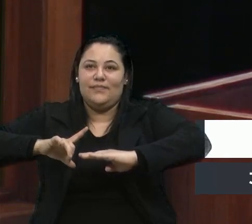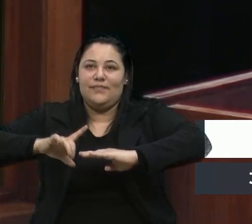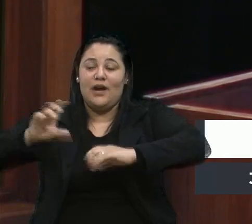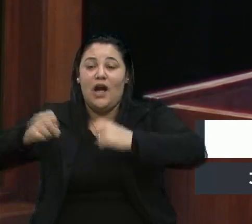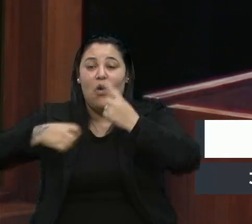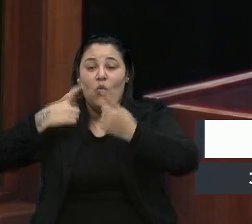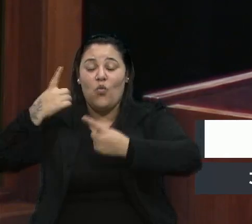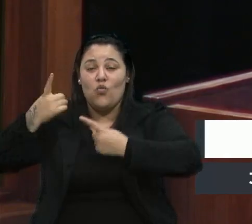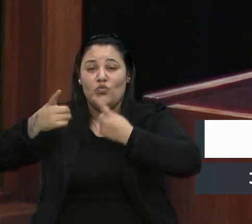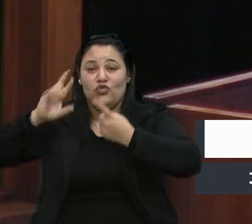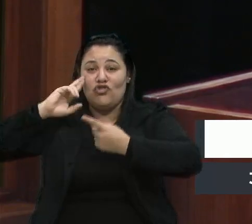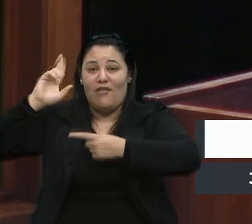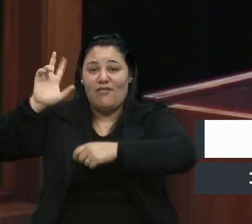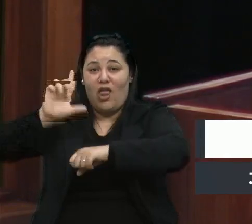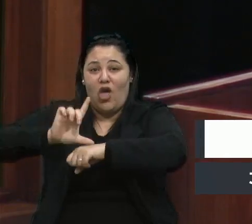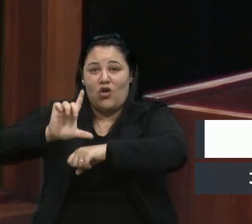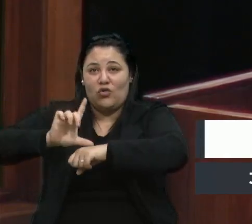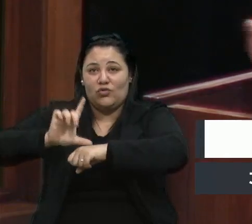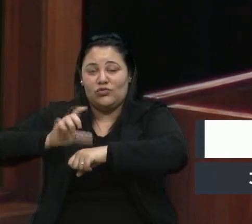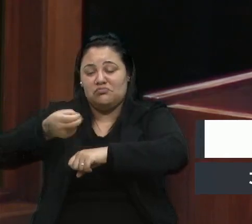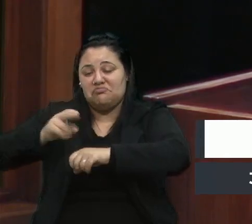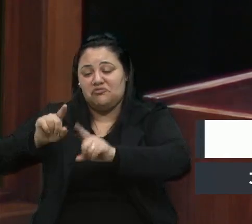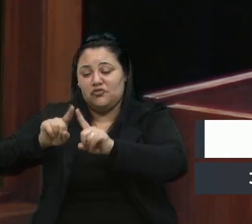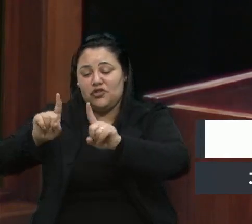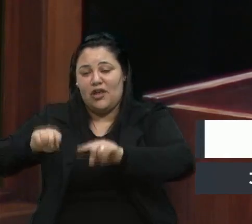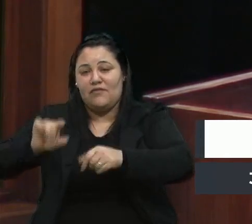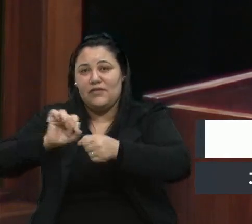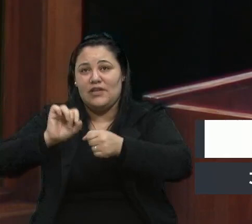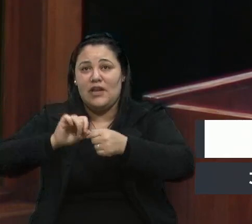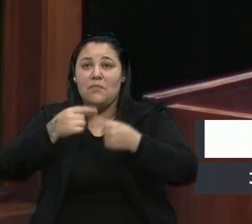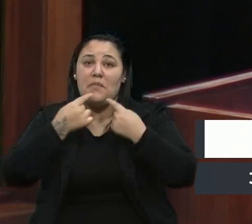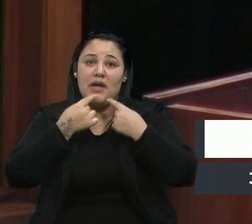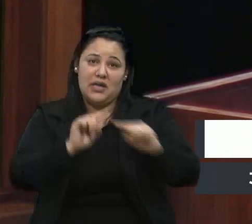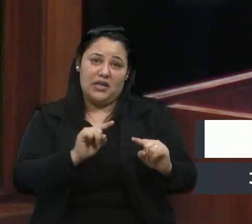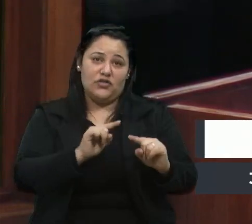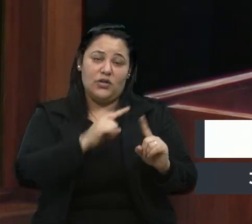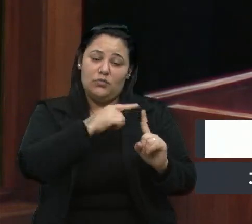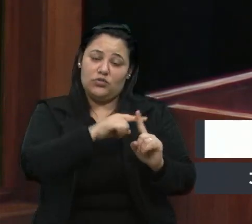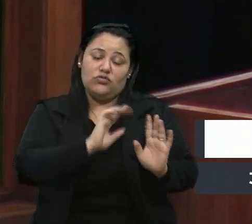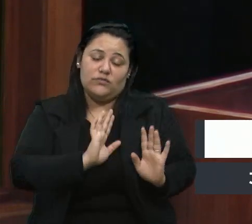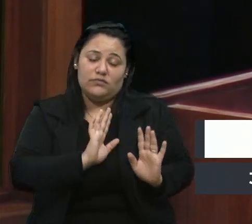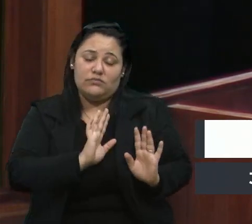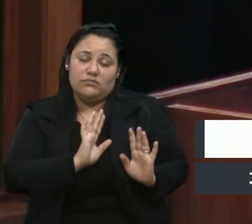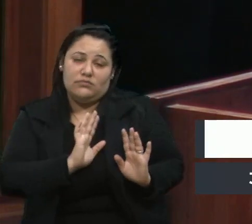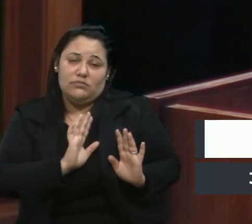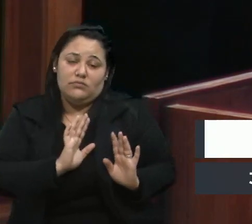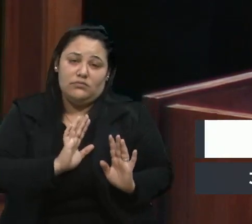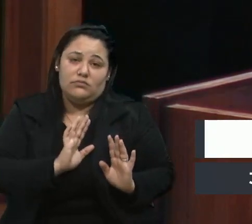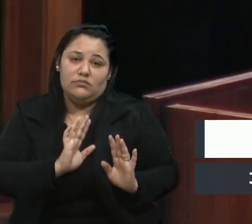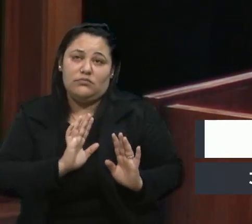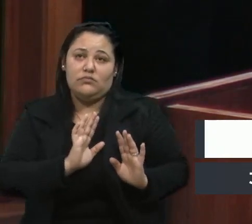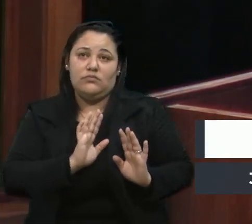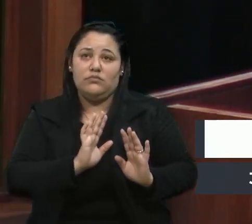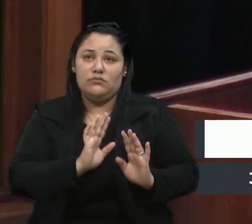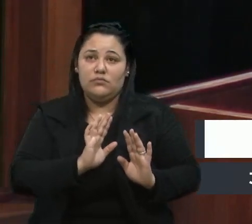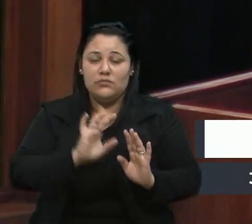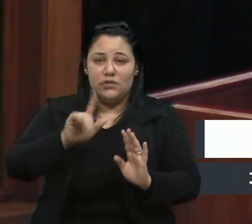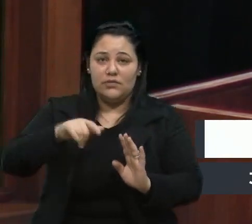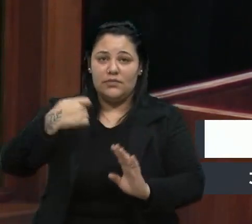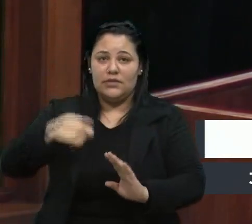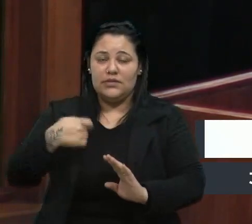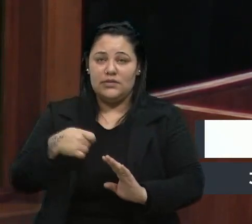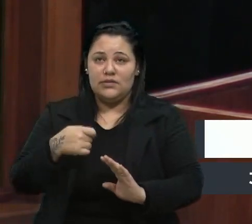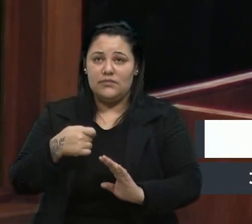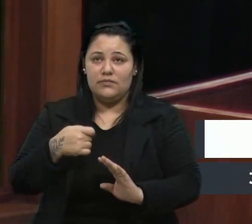comerciantes que fizeram uma crítica positiva, né, e é necessário que a gente